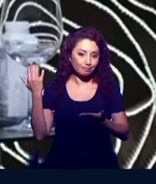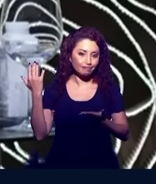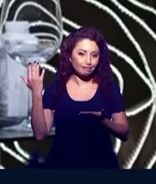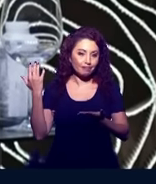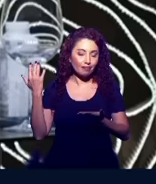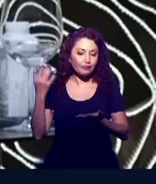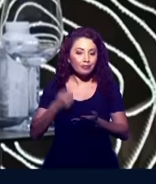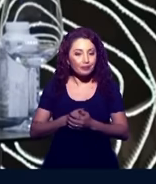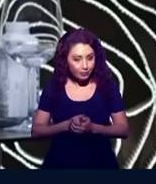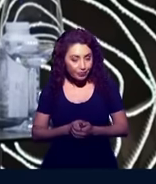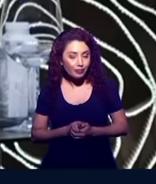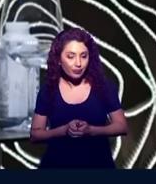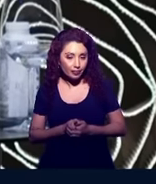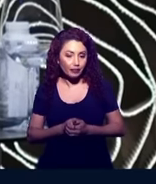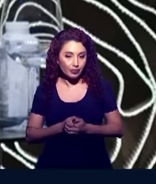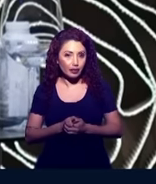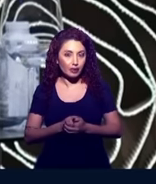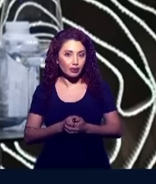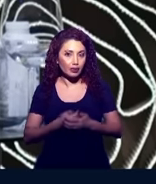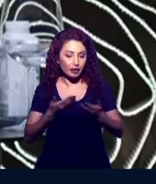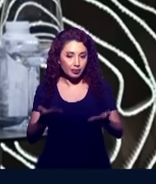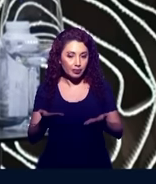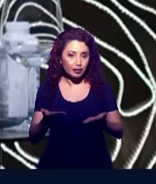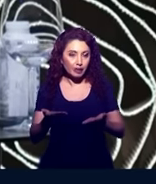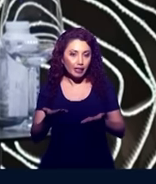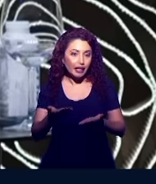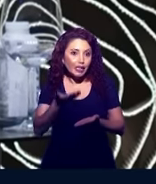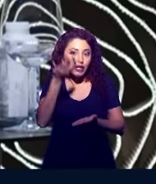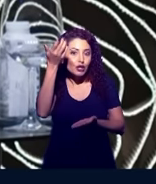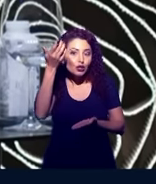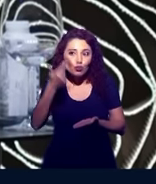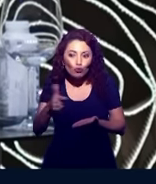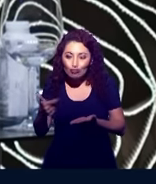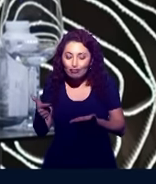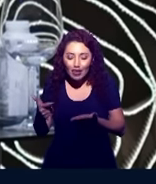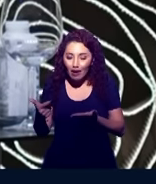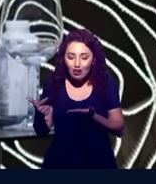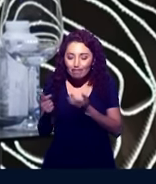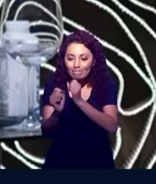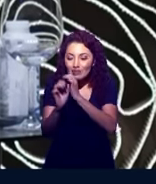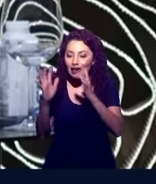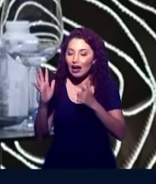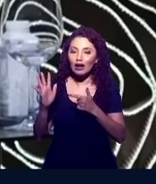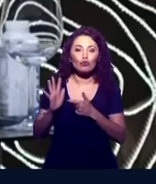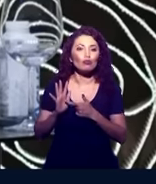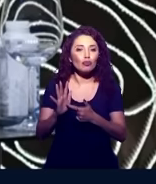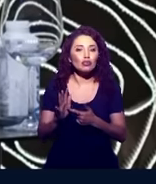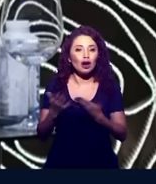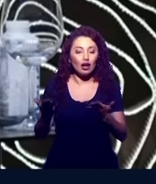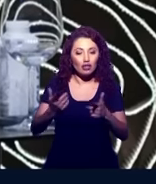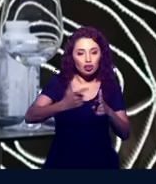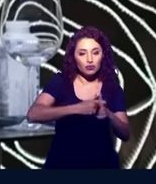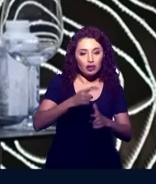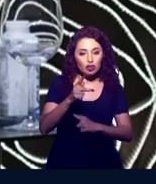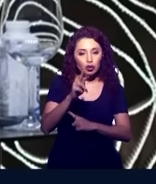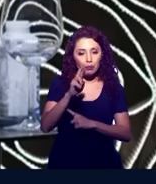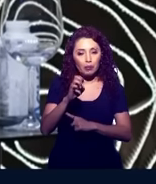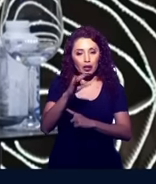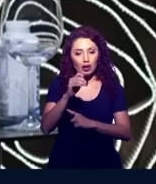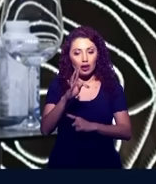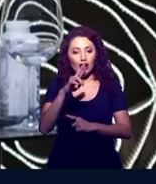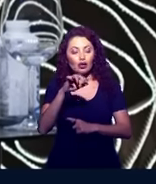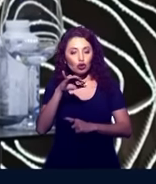transparência que tem uma dívida de precatório por exemplo como é que nós vamos dar o tratamento disso para diferenciar aquilo que é